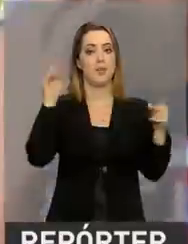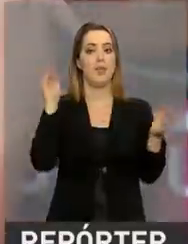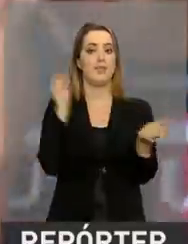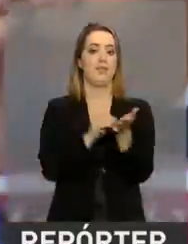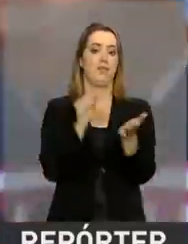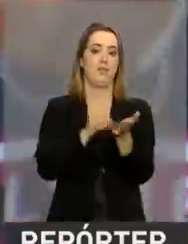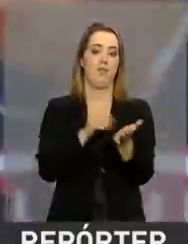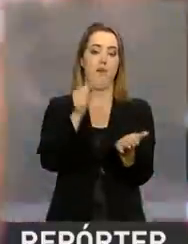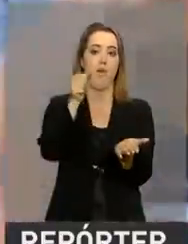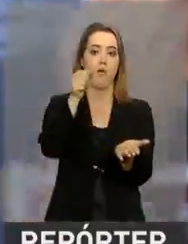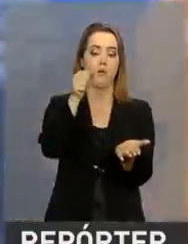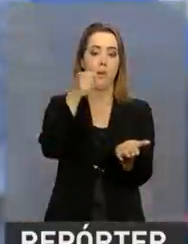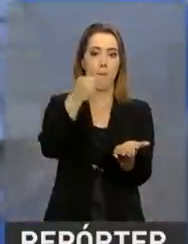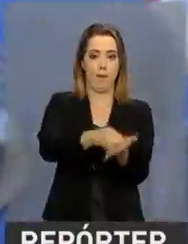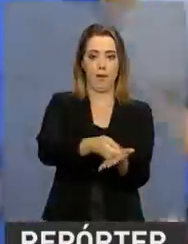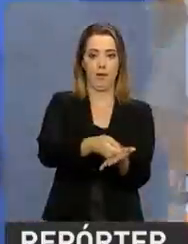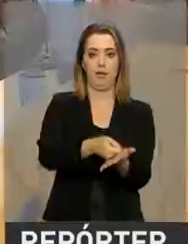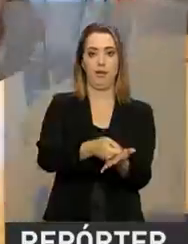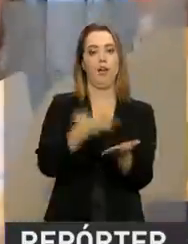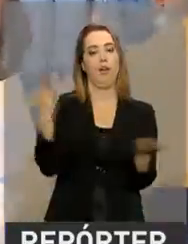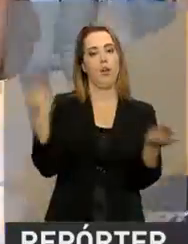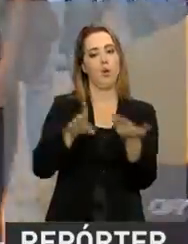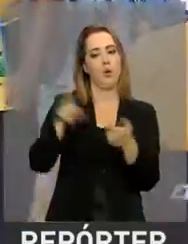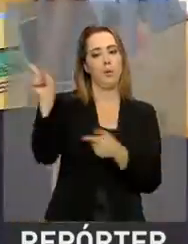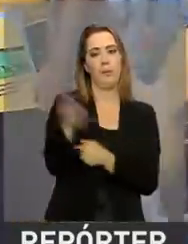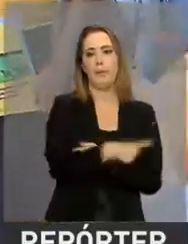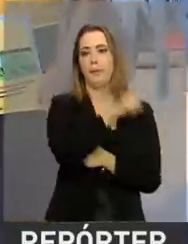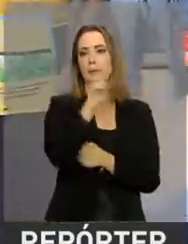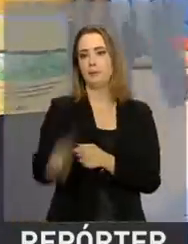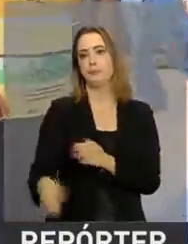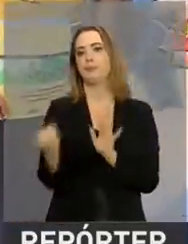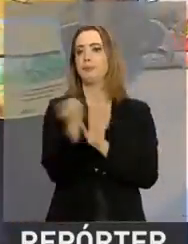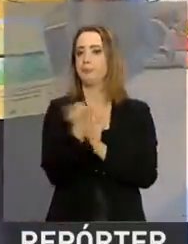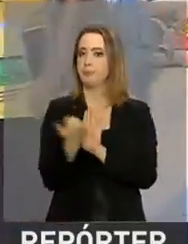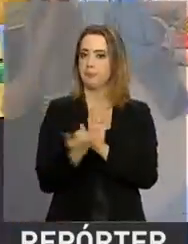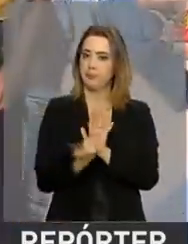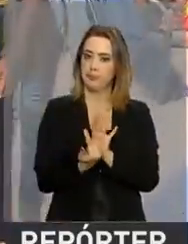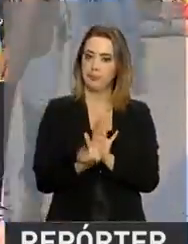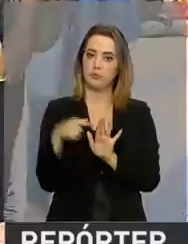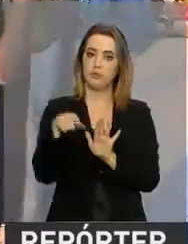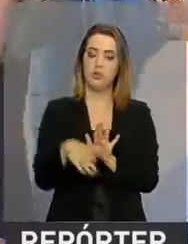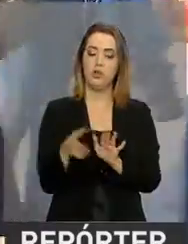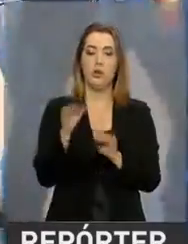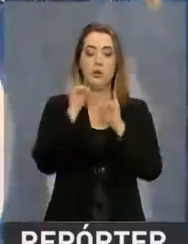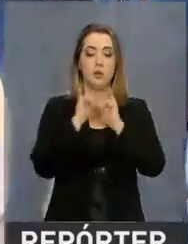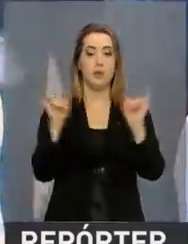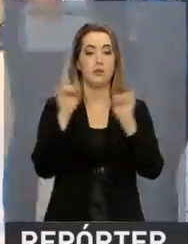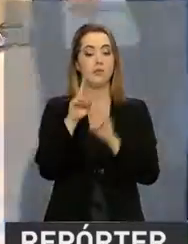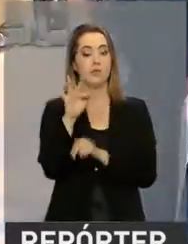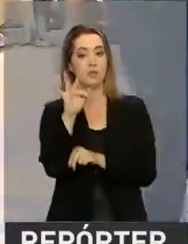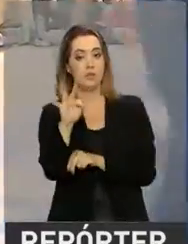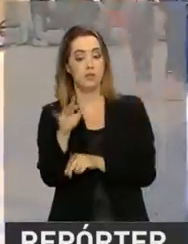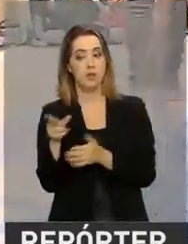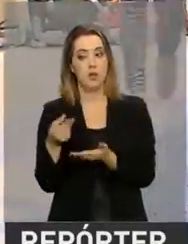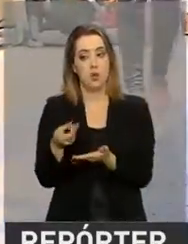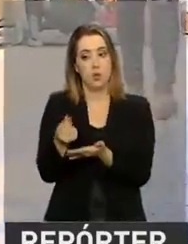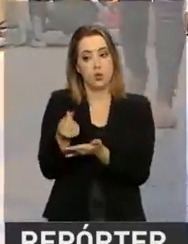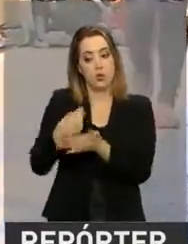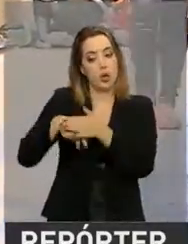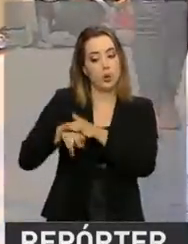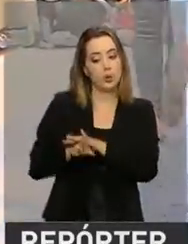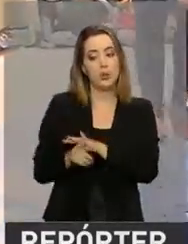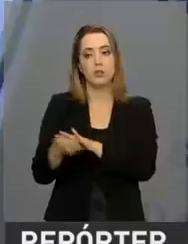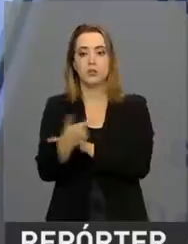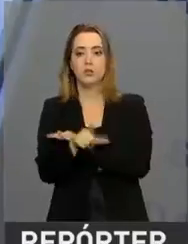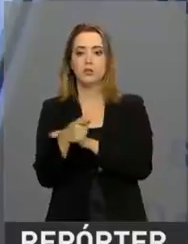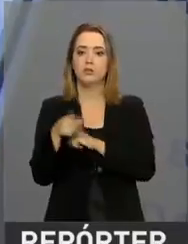pagamento estão excluídos do programa e, para regularizar os recursos mantidos no exterior, terão de fazer o recolhimento do imposto